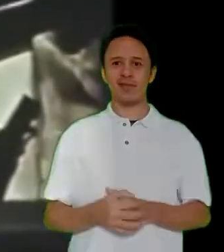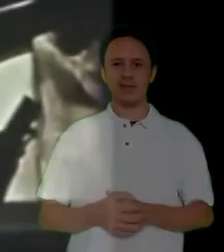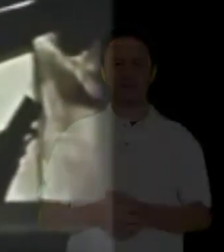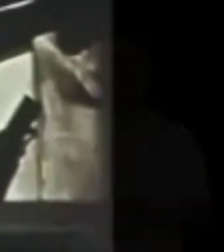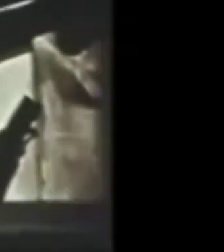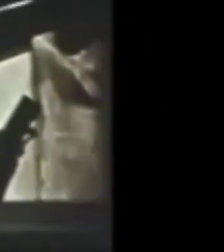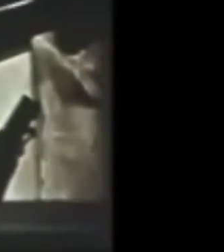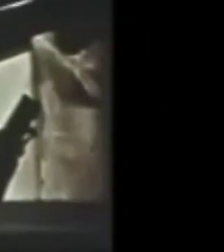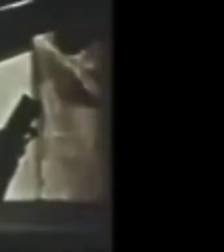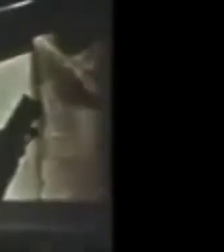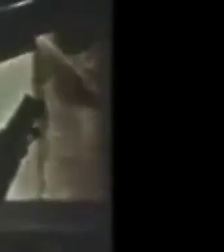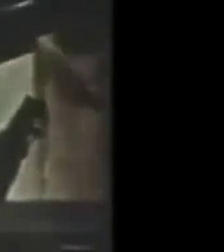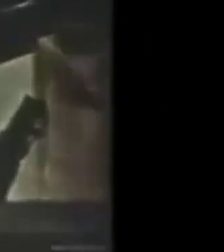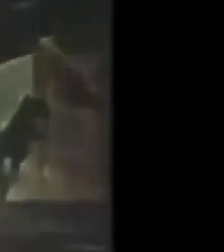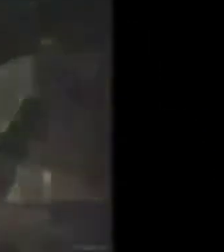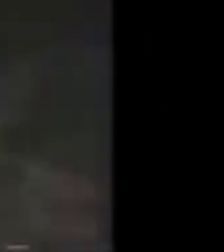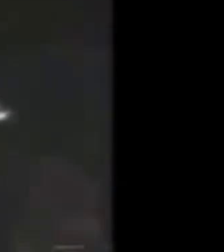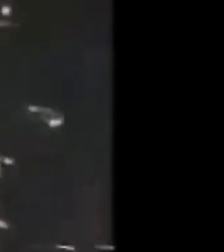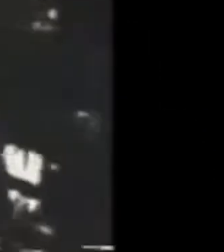Valha-me Deus!